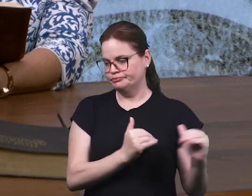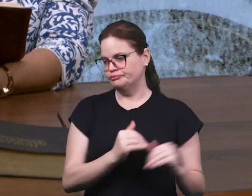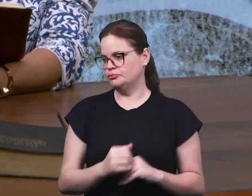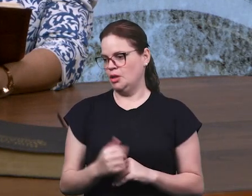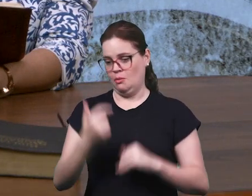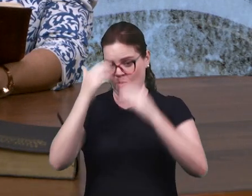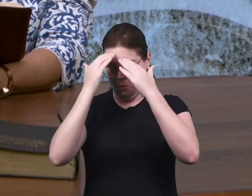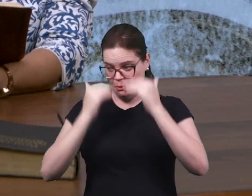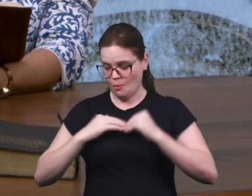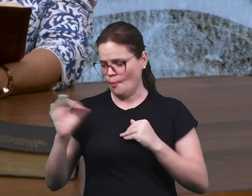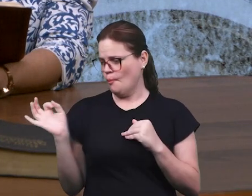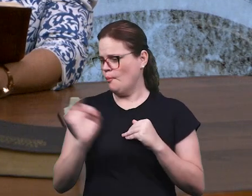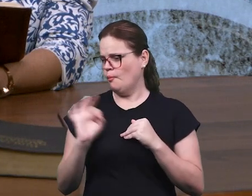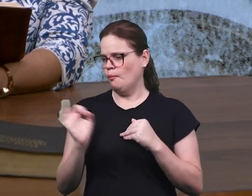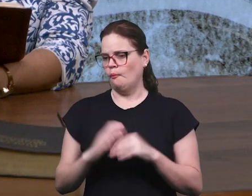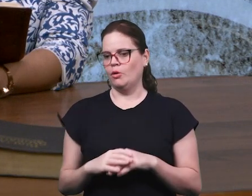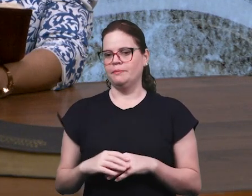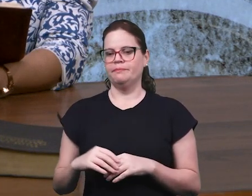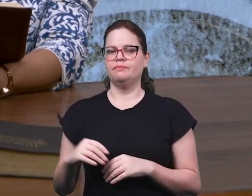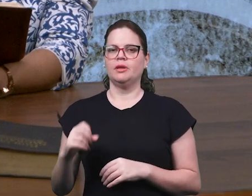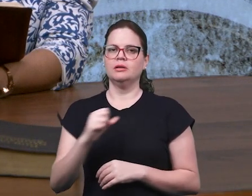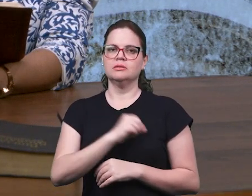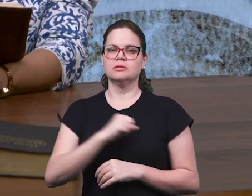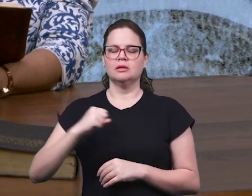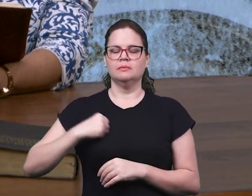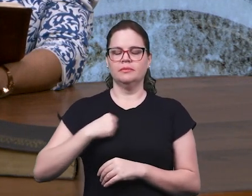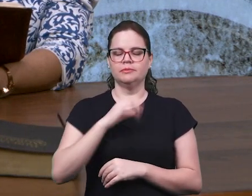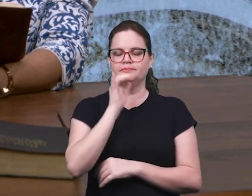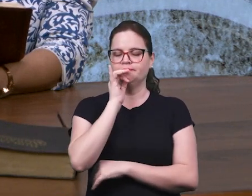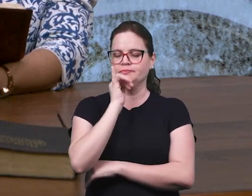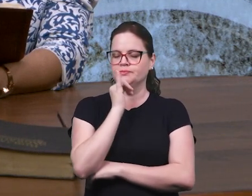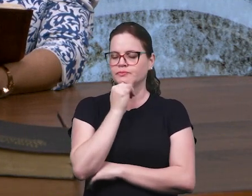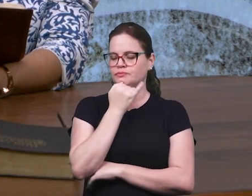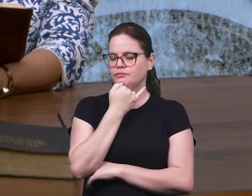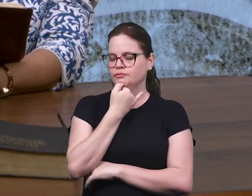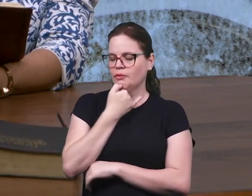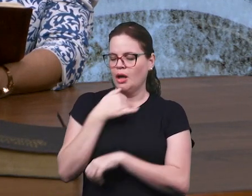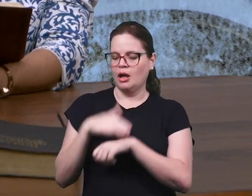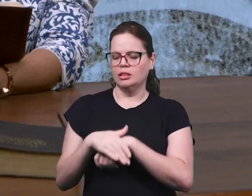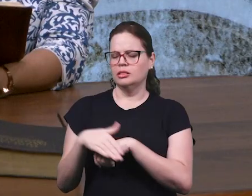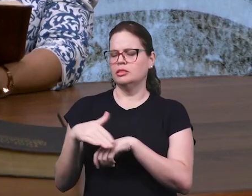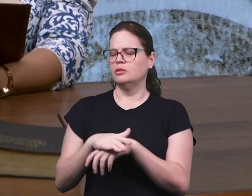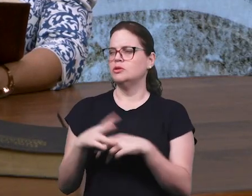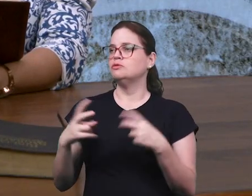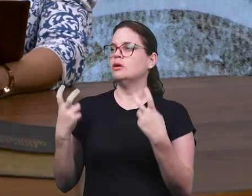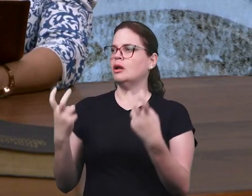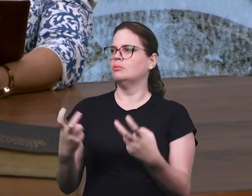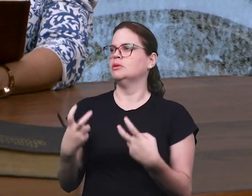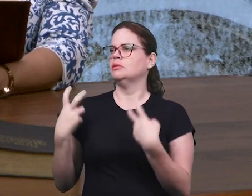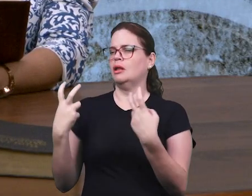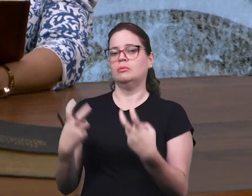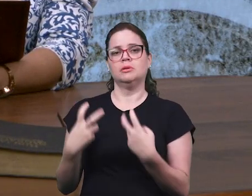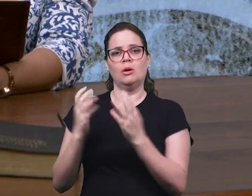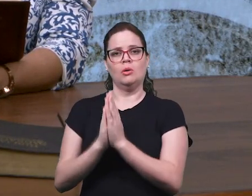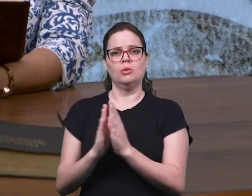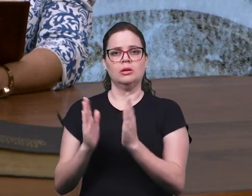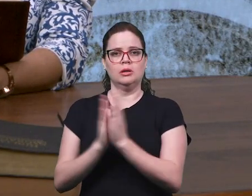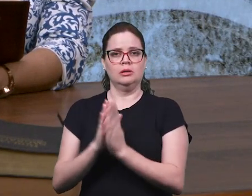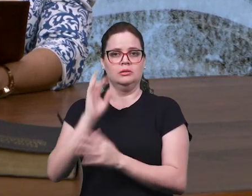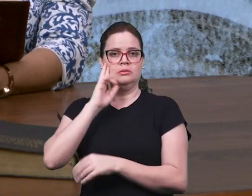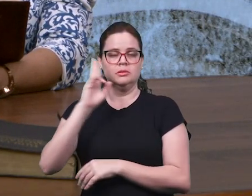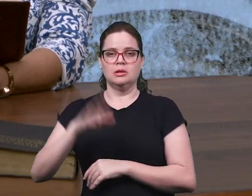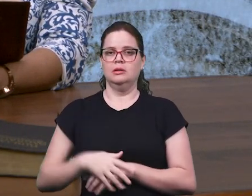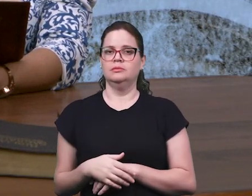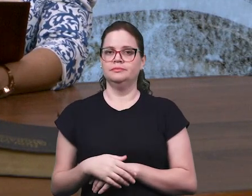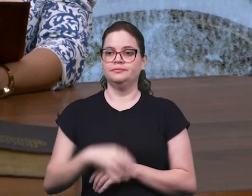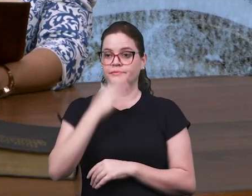palavras. Então Samuel se contristou e toda a noite clamou ao Senhor. E madrugou